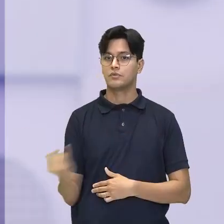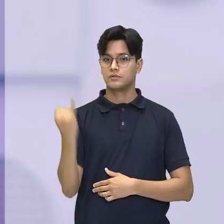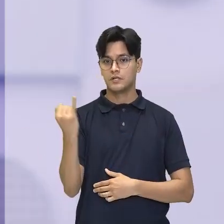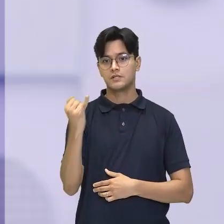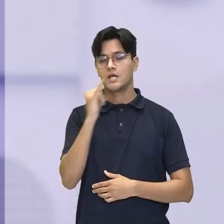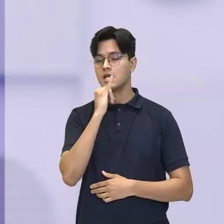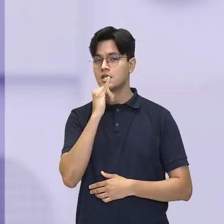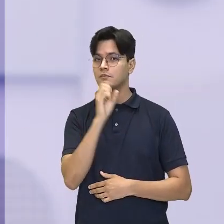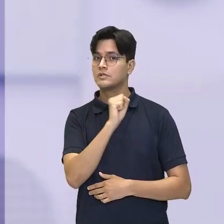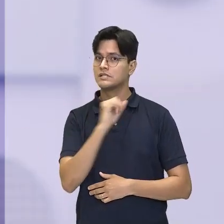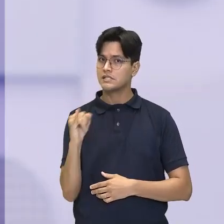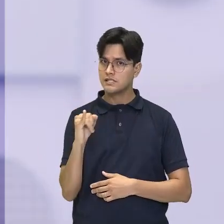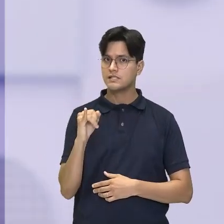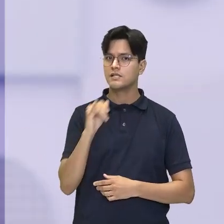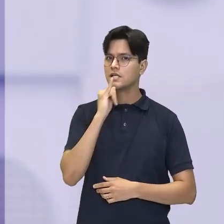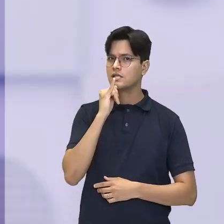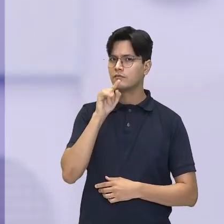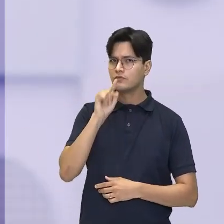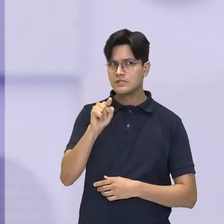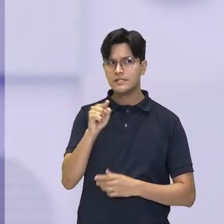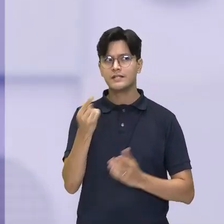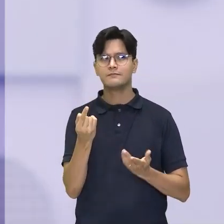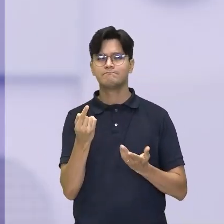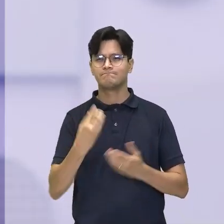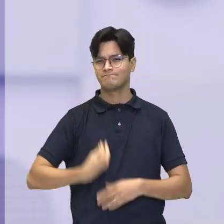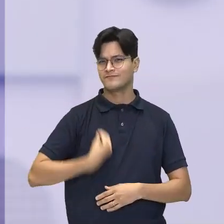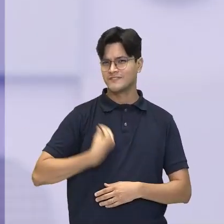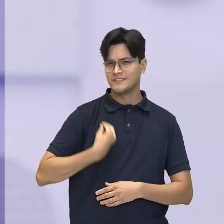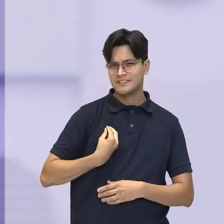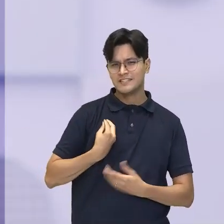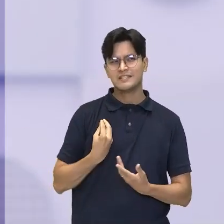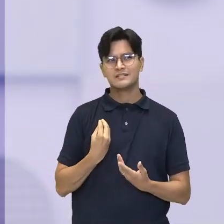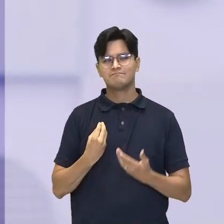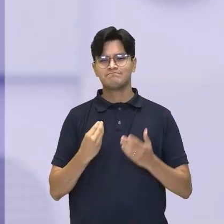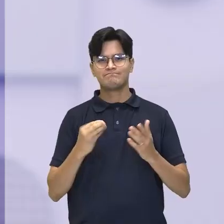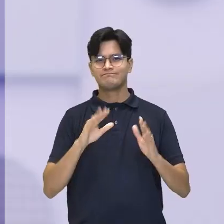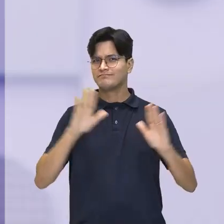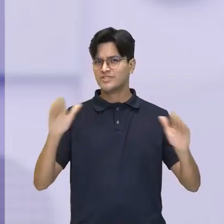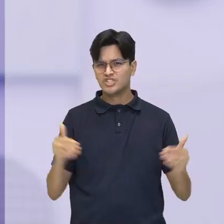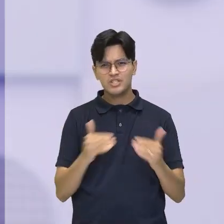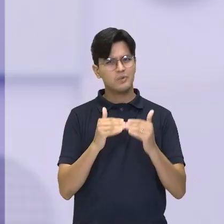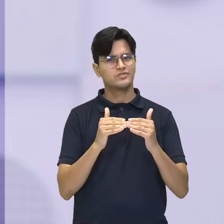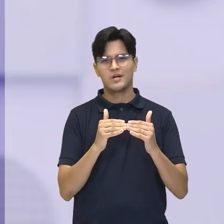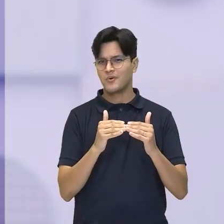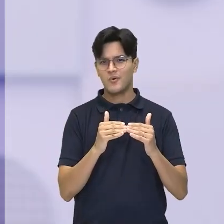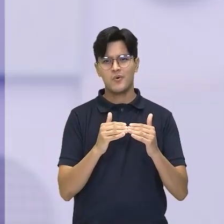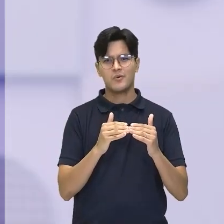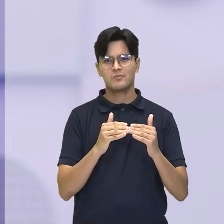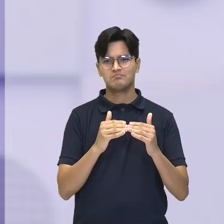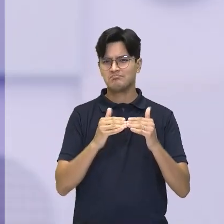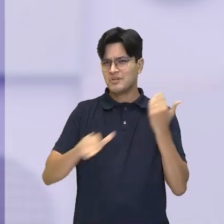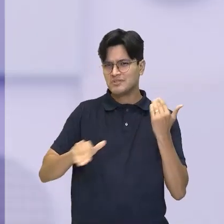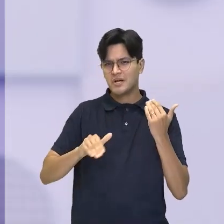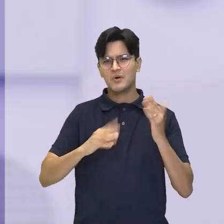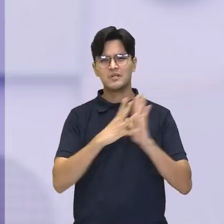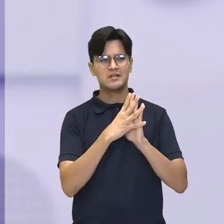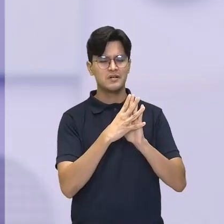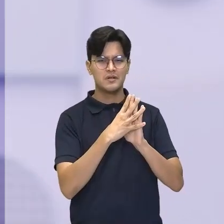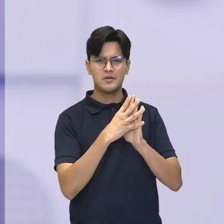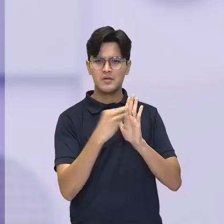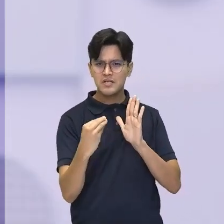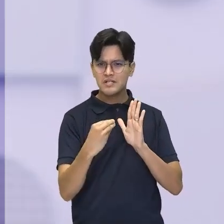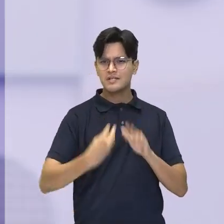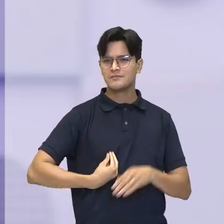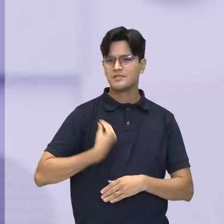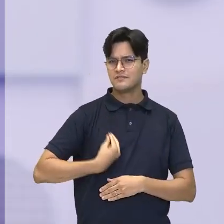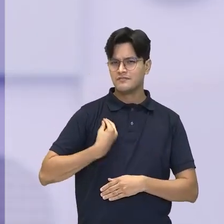mal dado na comunidade, pode destruir a vida de uma pessoa. Então, não se esqueçam nunca, a religião